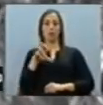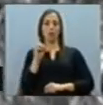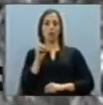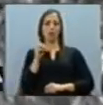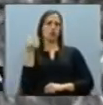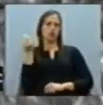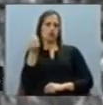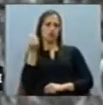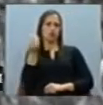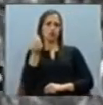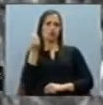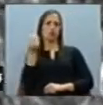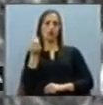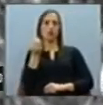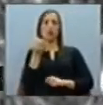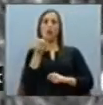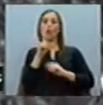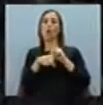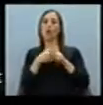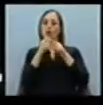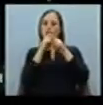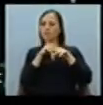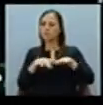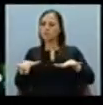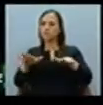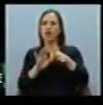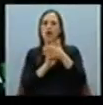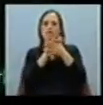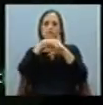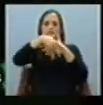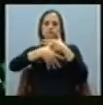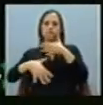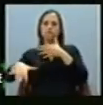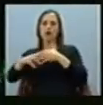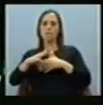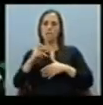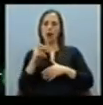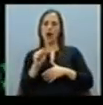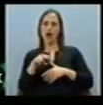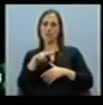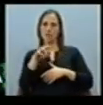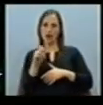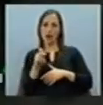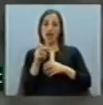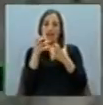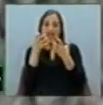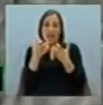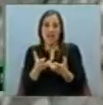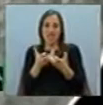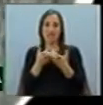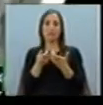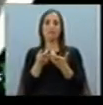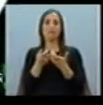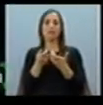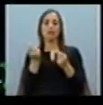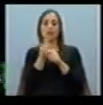um oceano de magma extremamente quente. Ora, e nesse oceano de magma, os elementos químicos, os